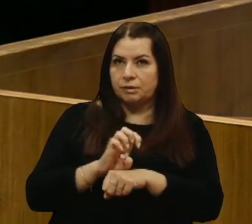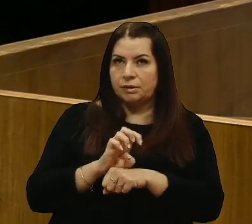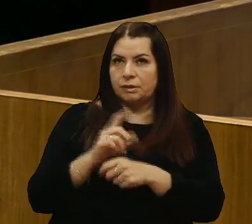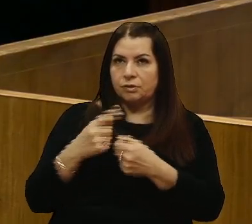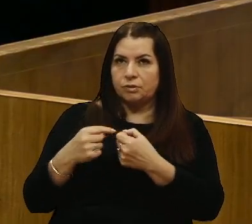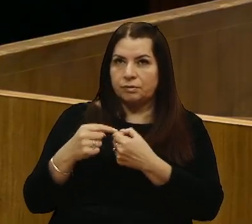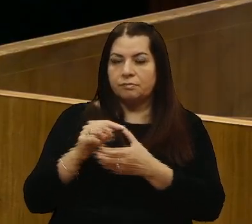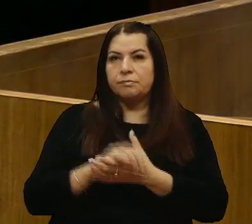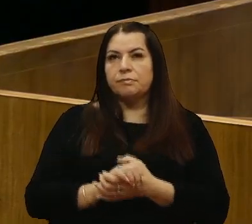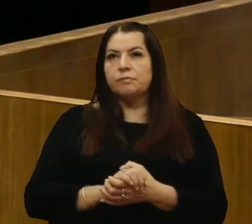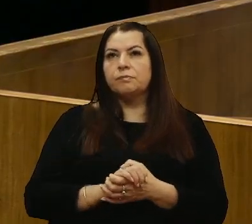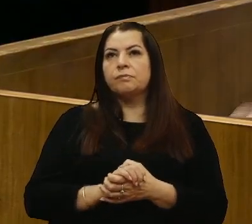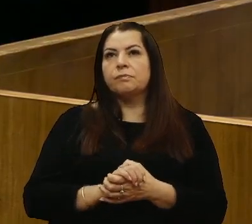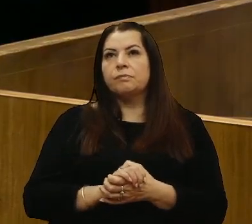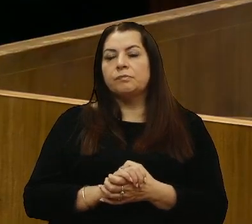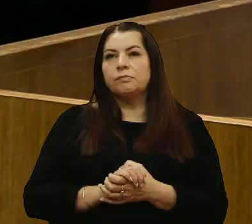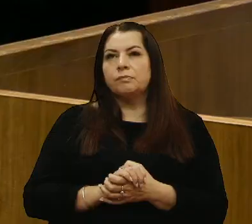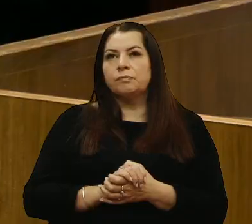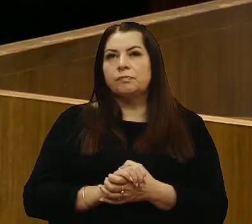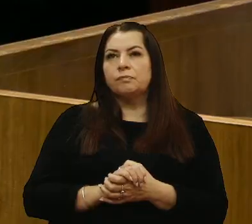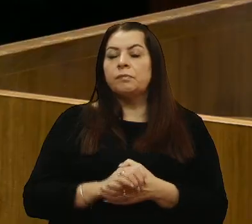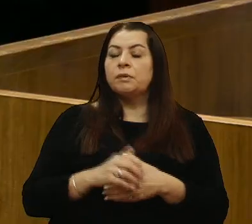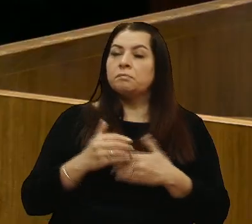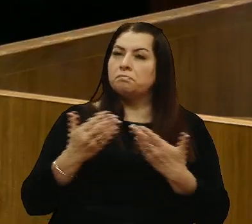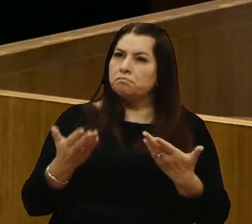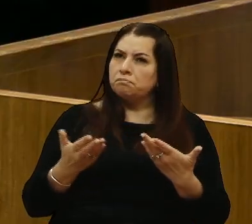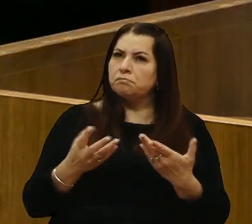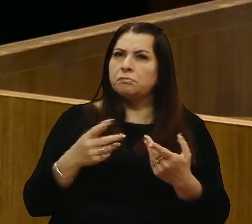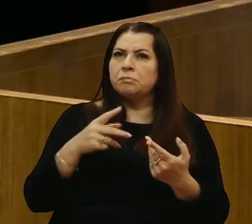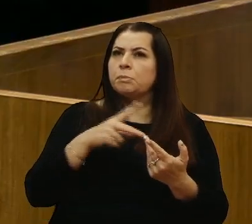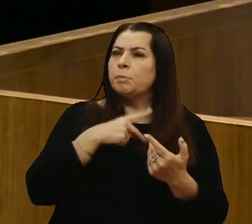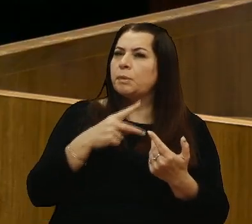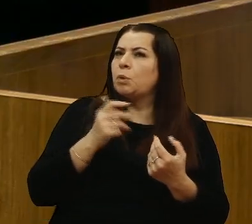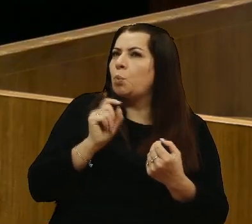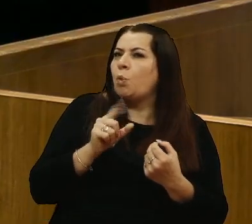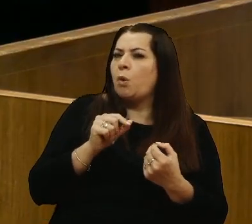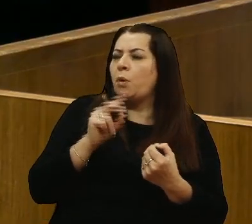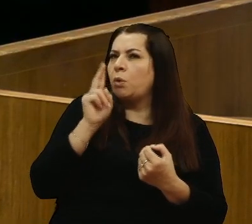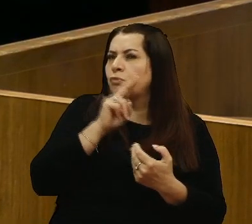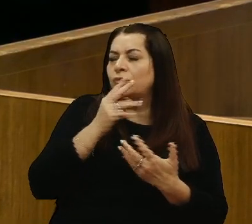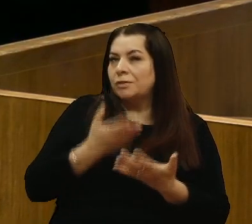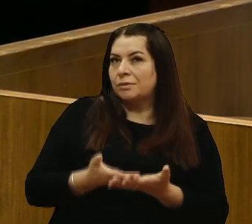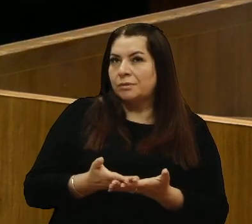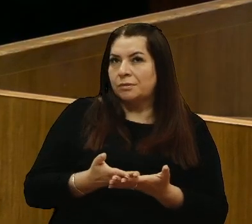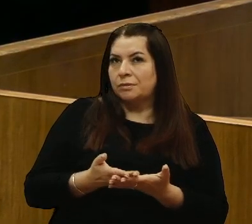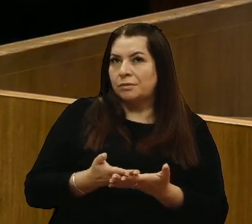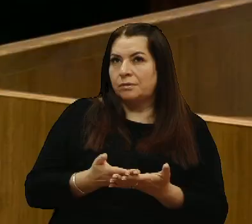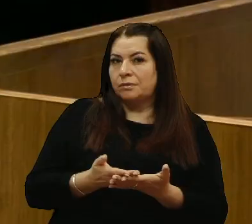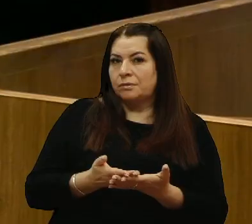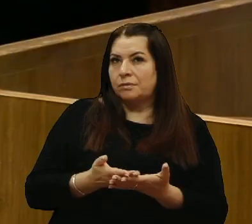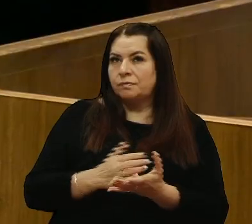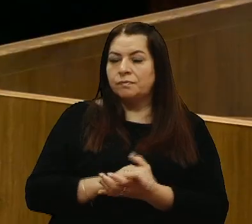nossa cidade. Afinal de contas, senhor presidente, qual é a urgência